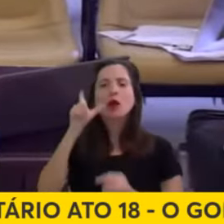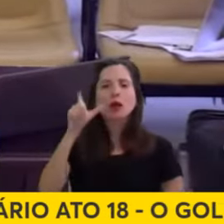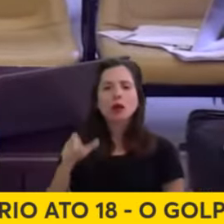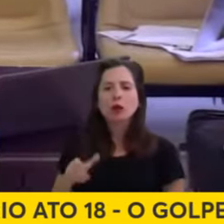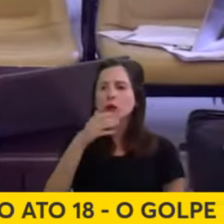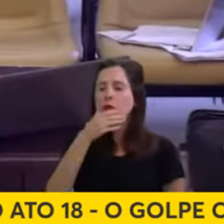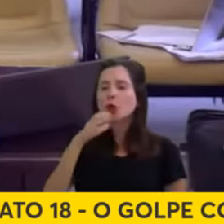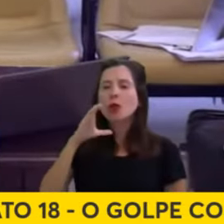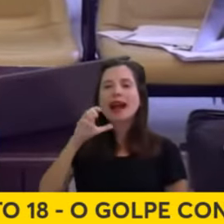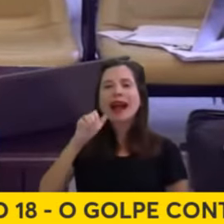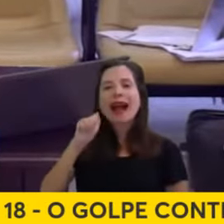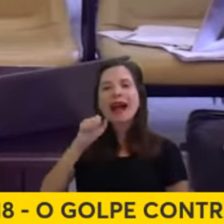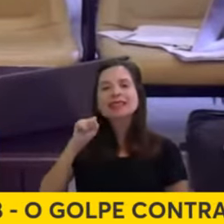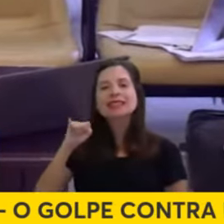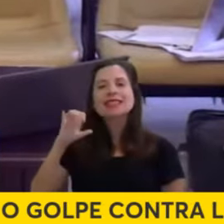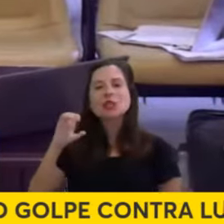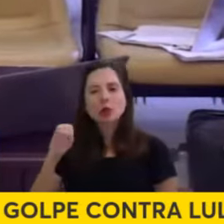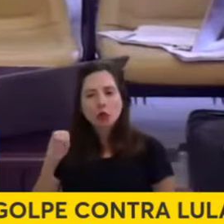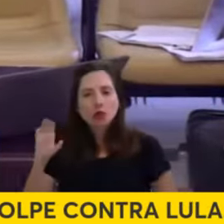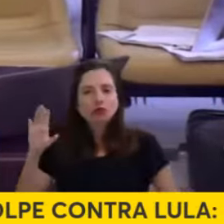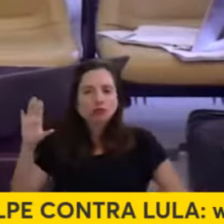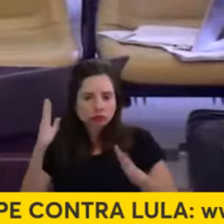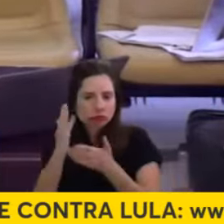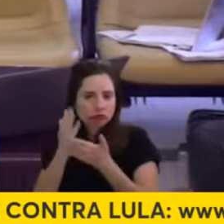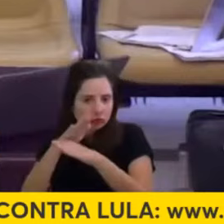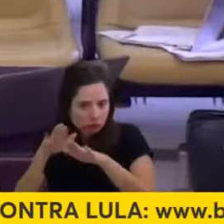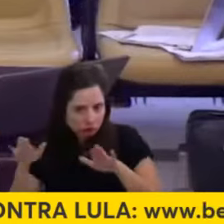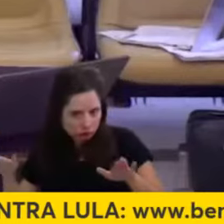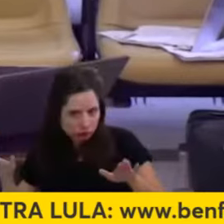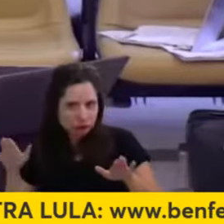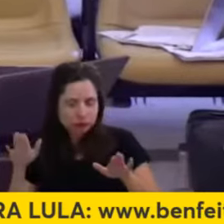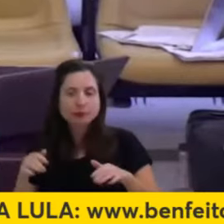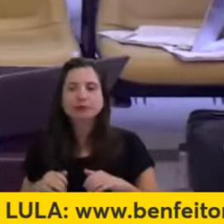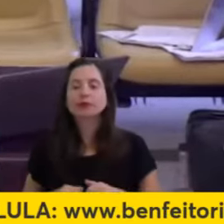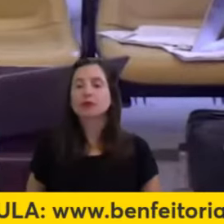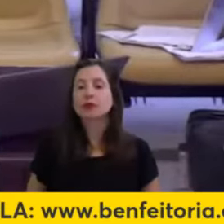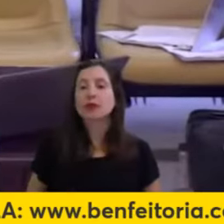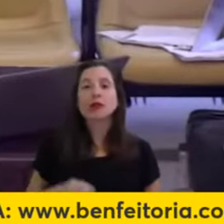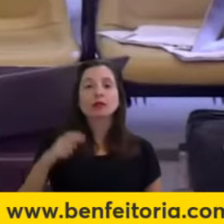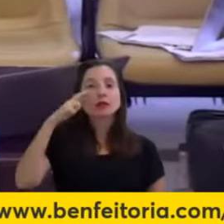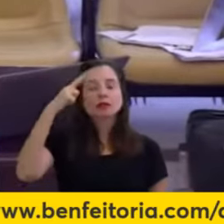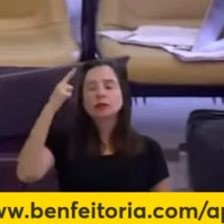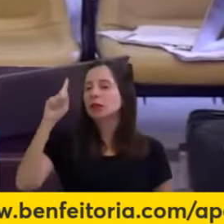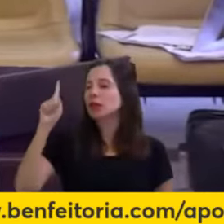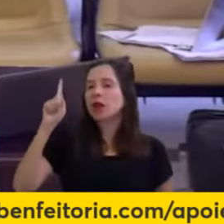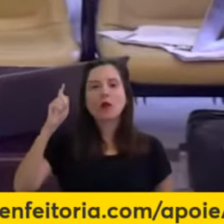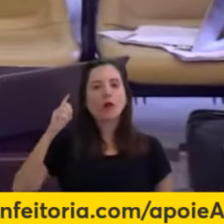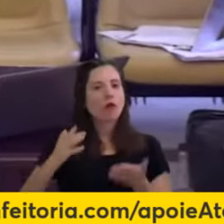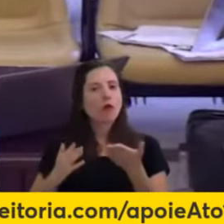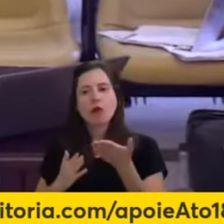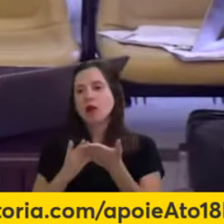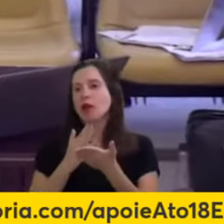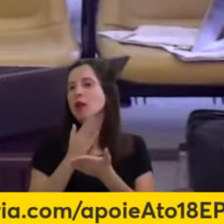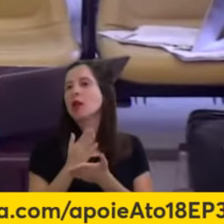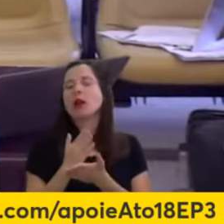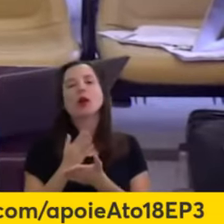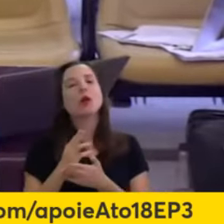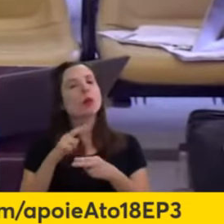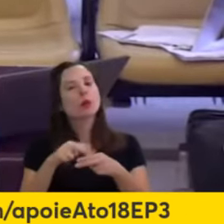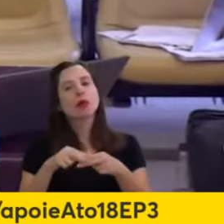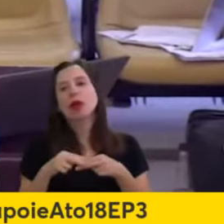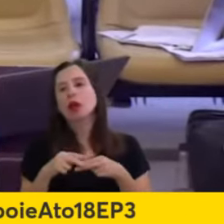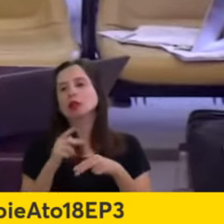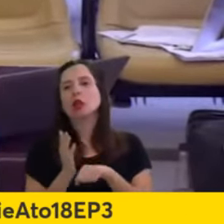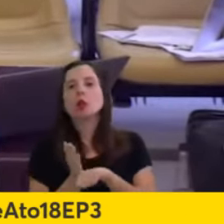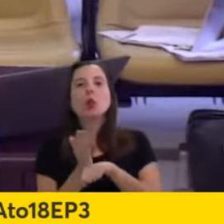8 minutos nada há de legal Senador Sérgio moro não se elegeu por conta de uma pré-campanha Senador se elegeu